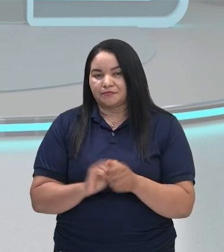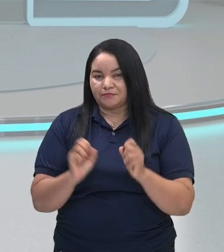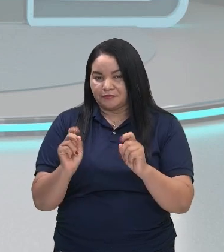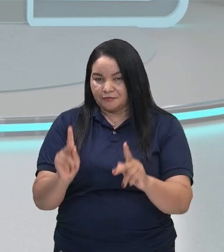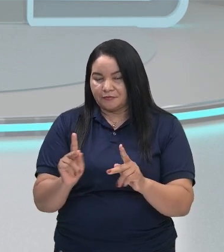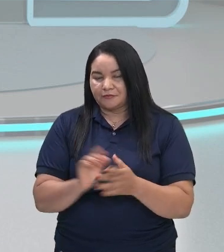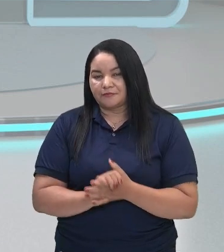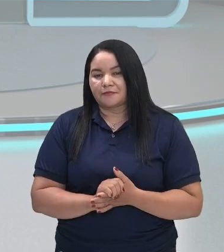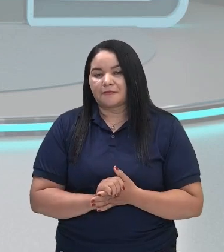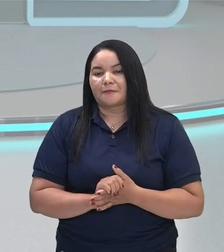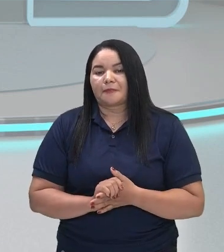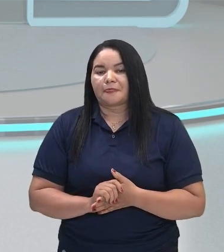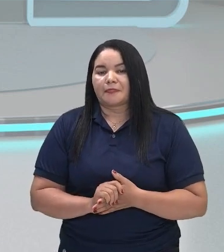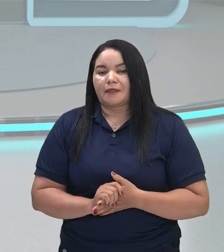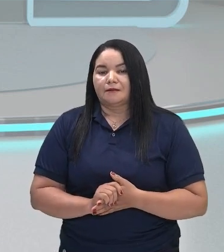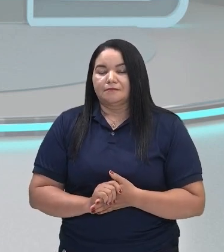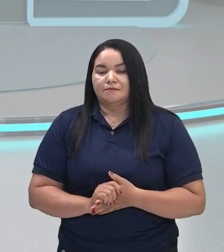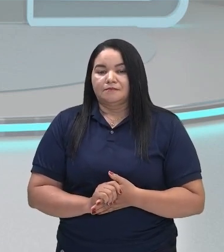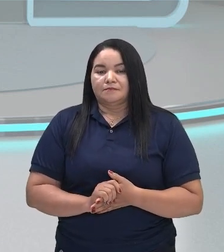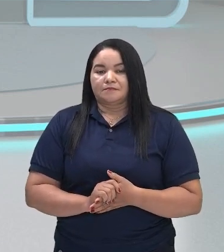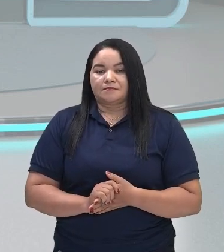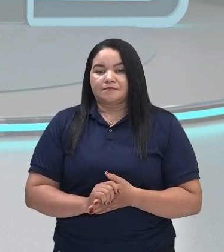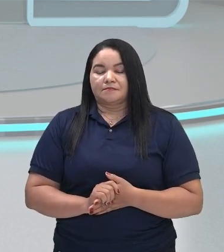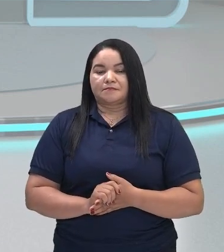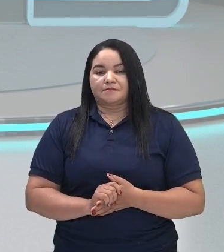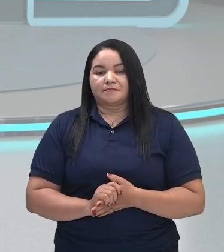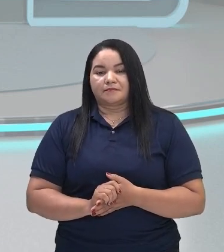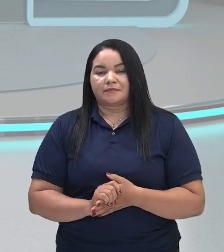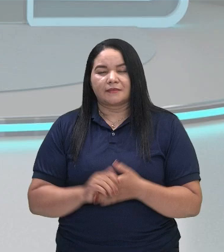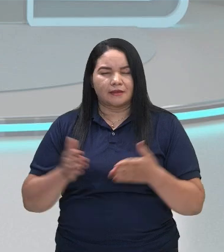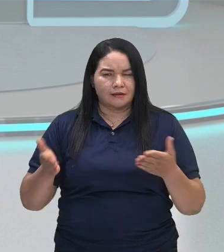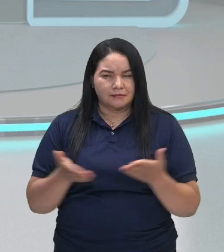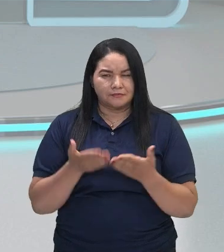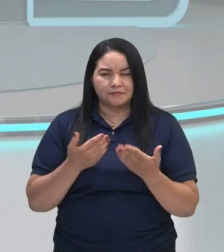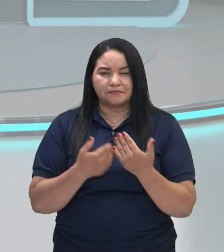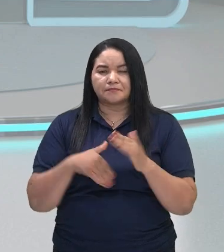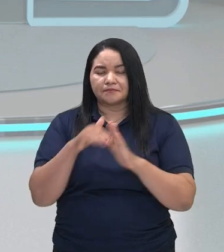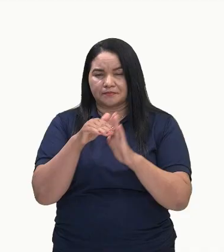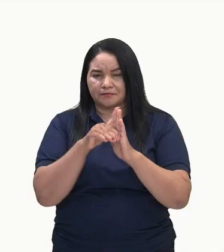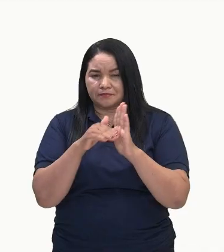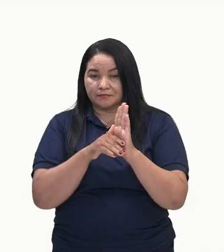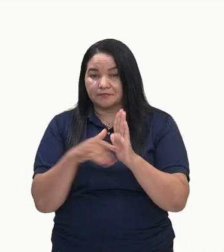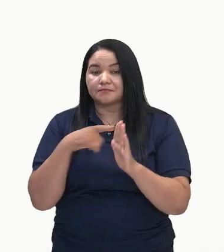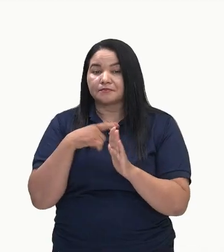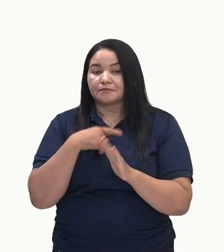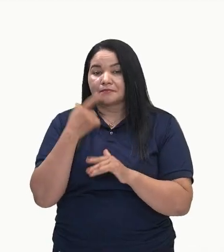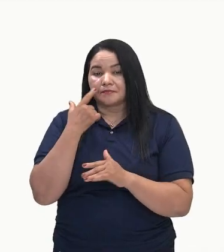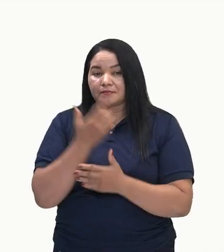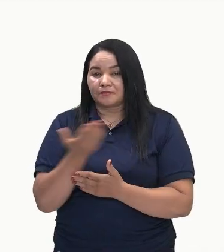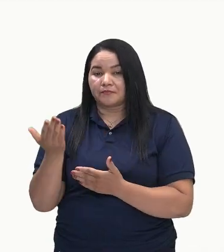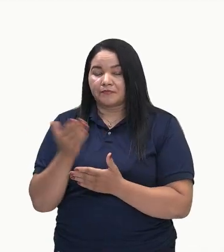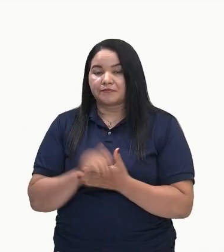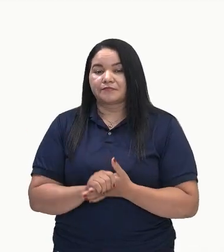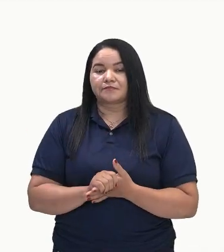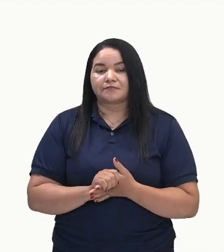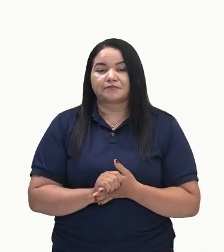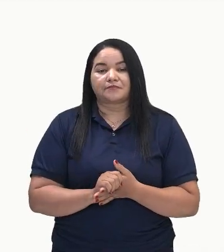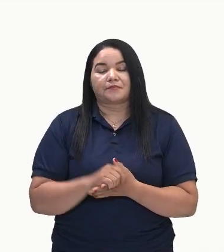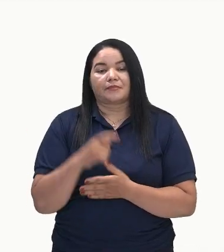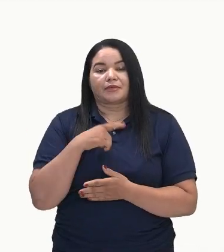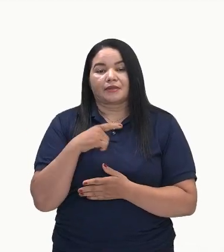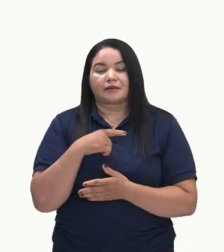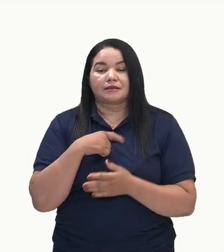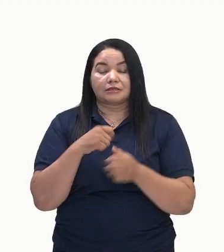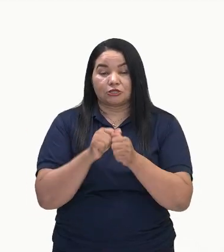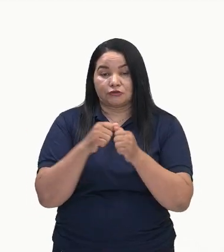elas estão sendo utilizadas para conectar, ok? E elas têm classificações também, olha só. Então, os advérbios,